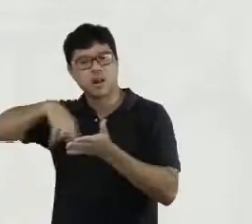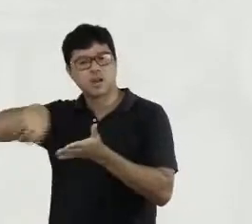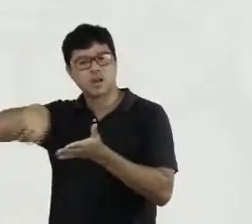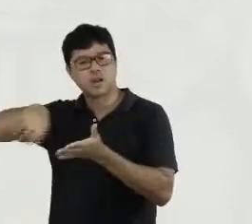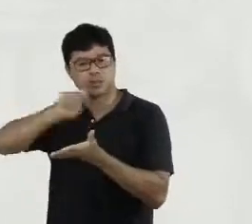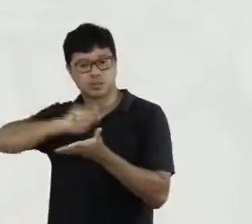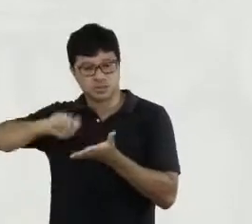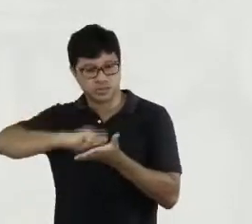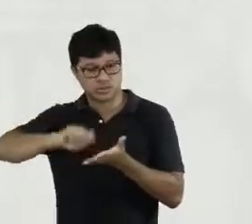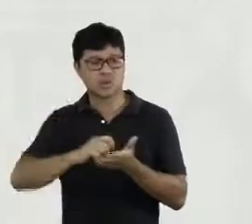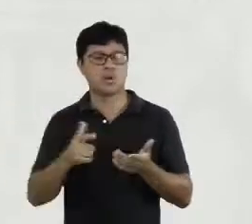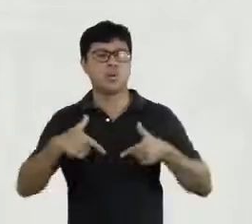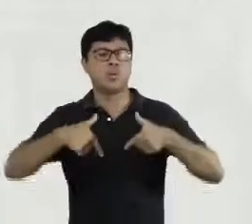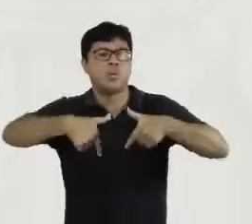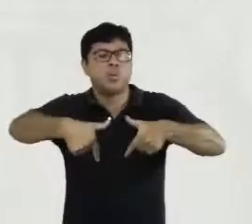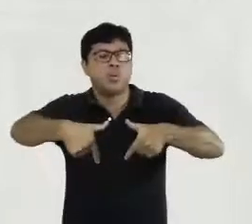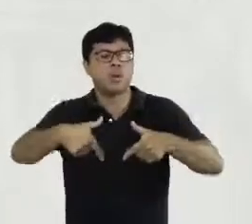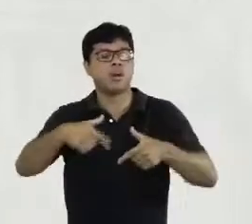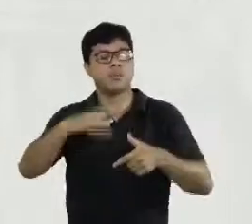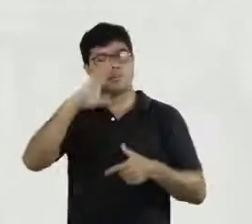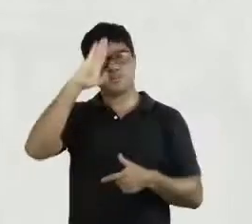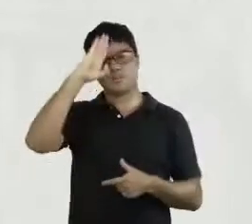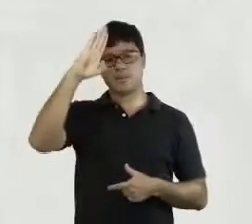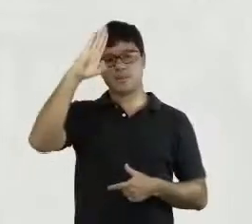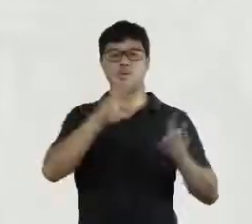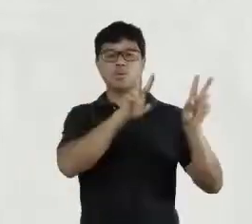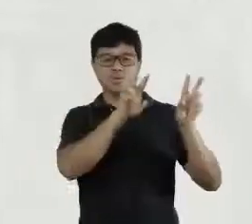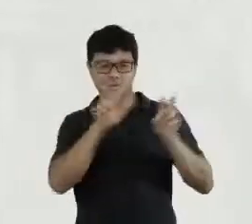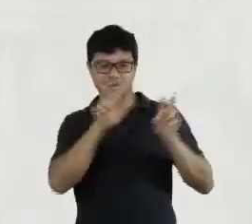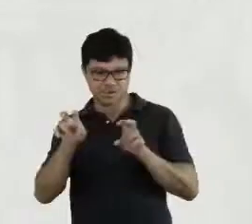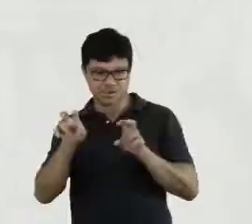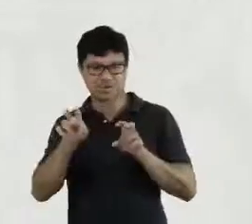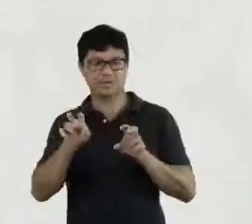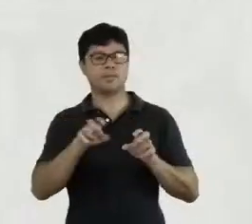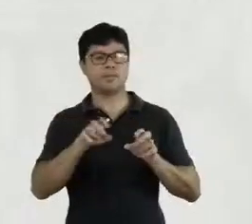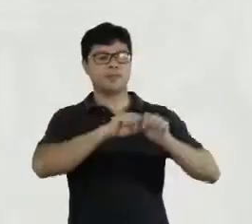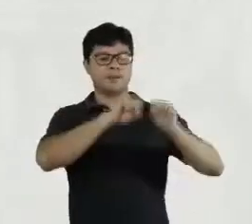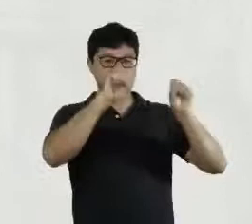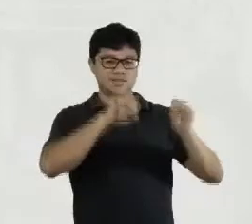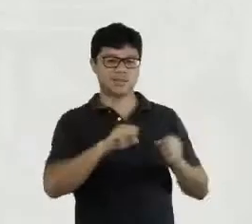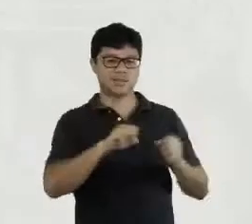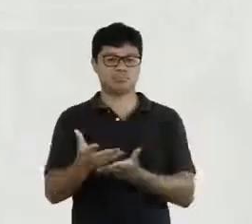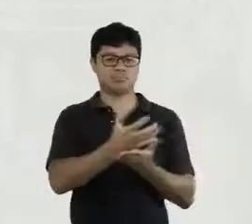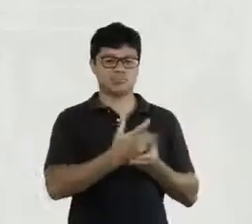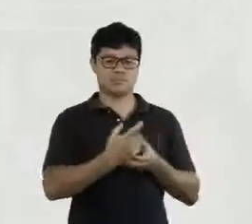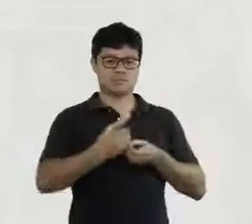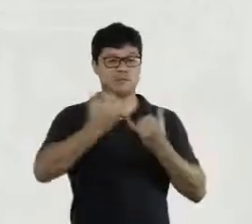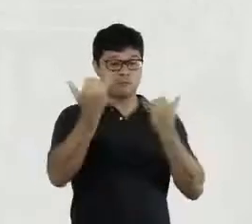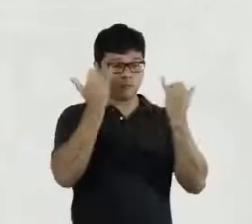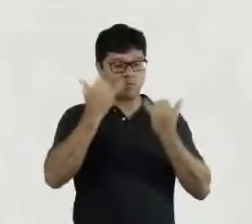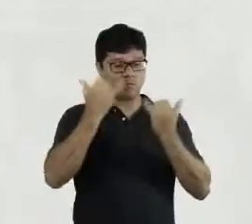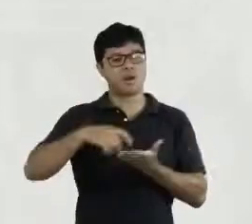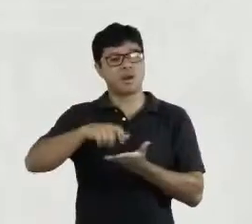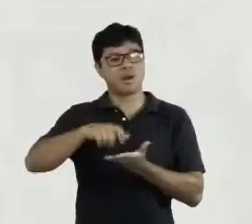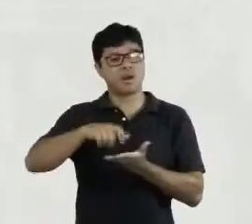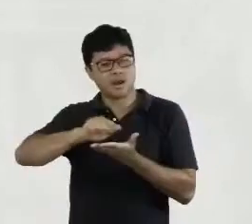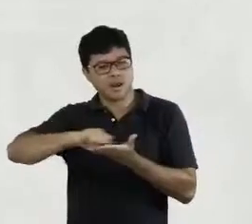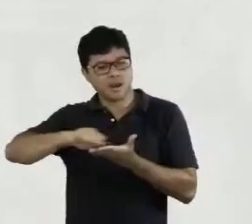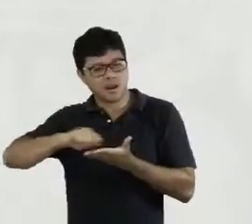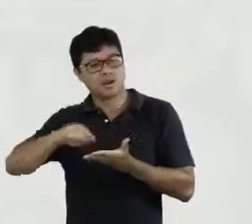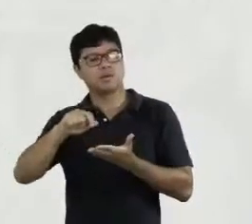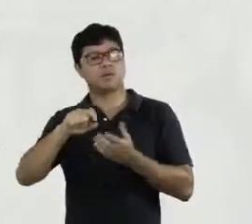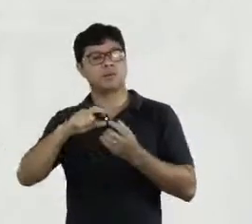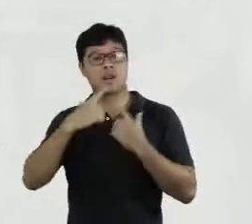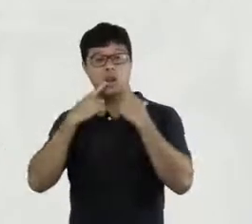e escrita, atuando principalmente nos seguintes temas: sistemas de recuperação de informação, ontologia,